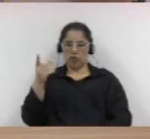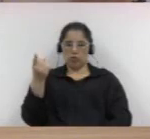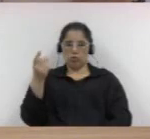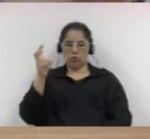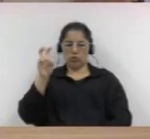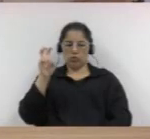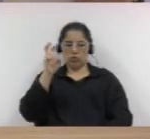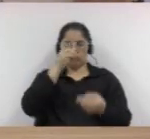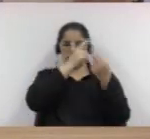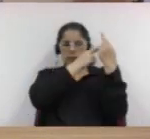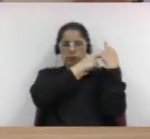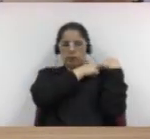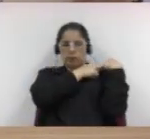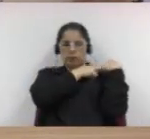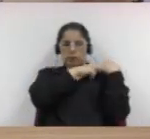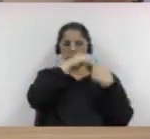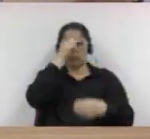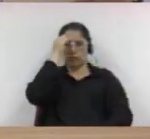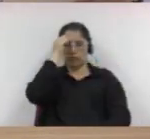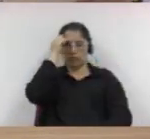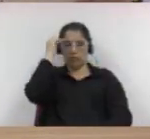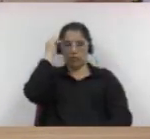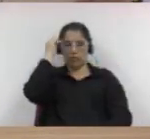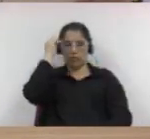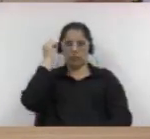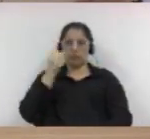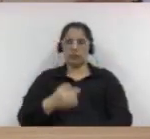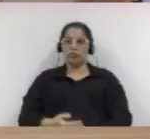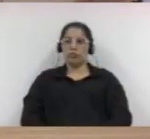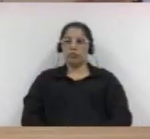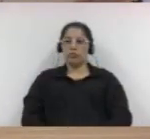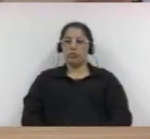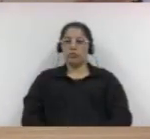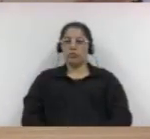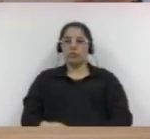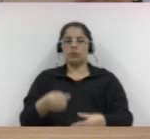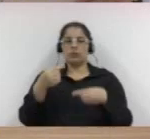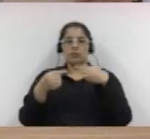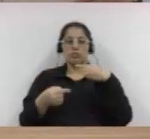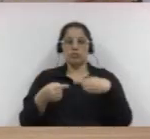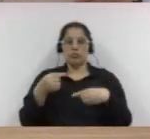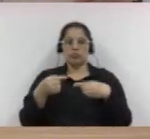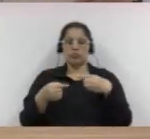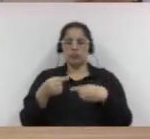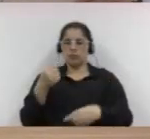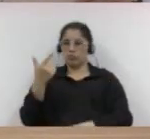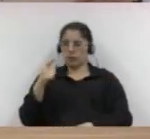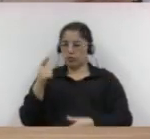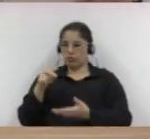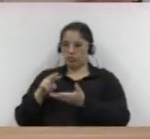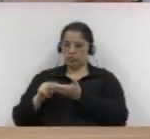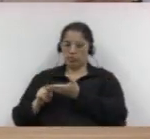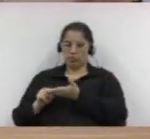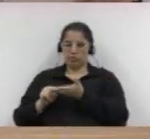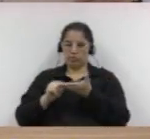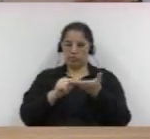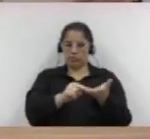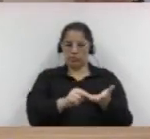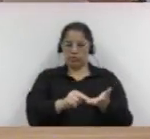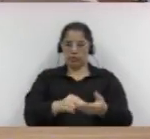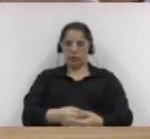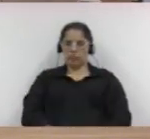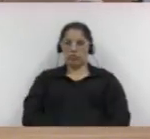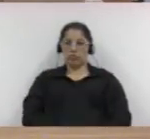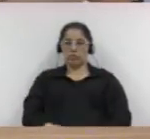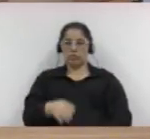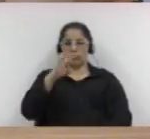851/2015, autor, vereador Dr. Júlio. Requerimento número 851 em discussão. Não havendo quem queira, encaminhe-se ao